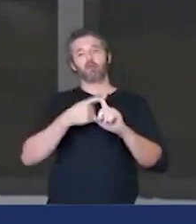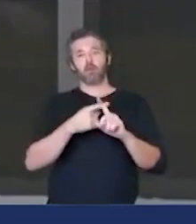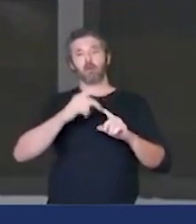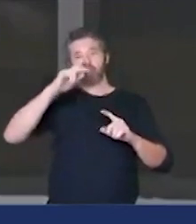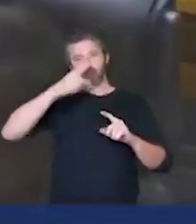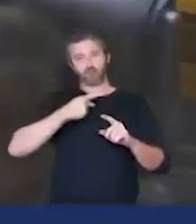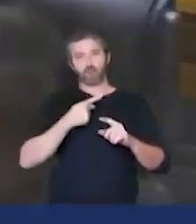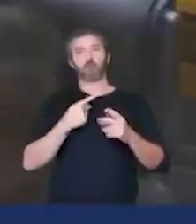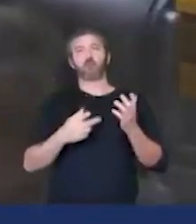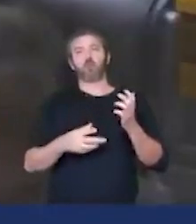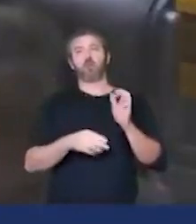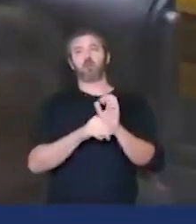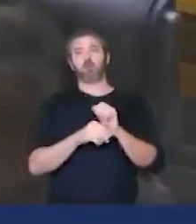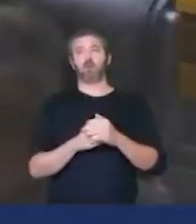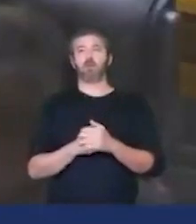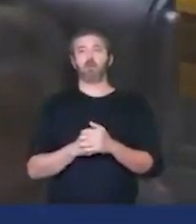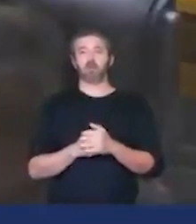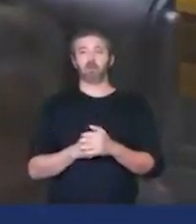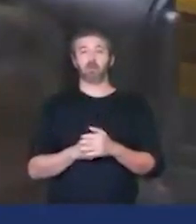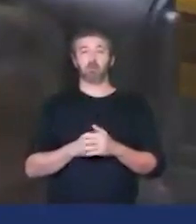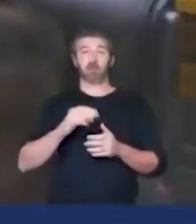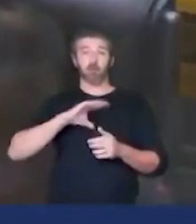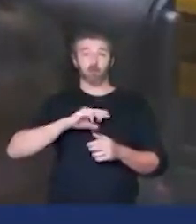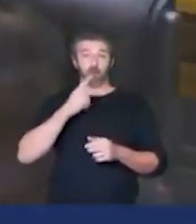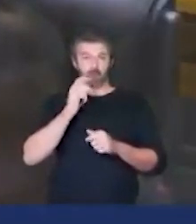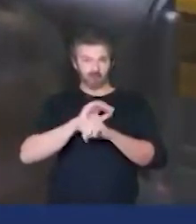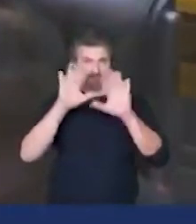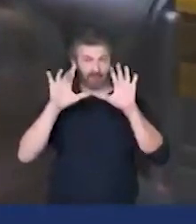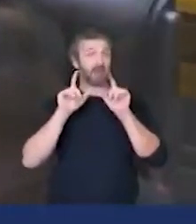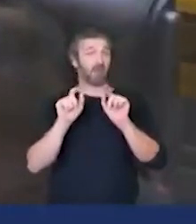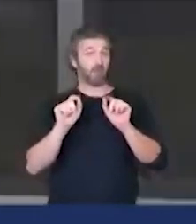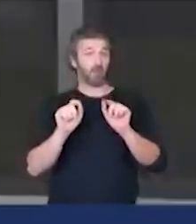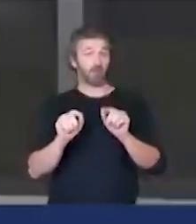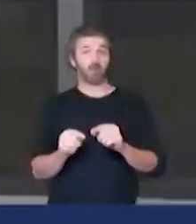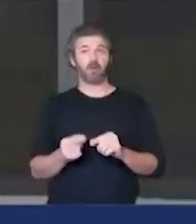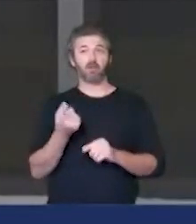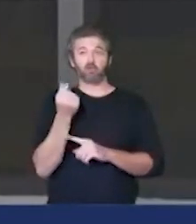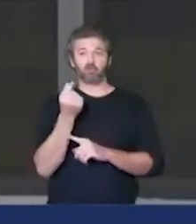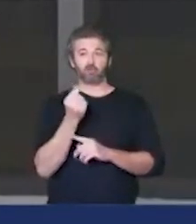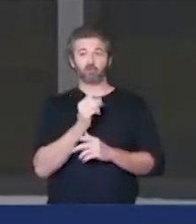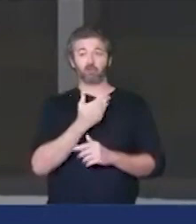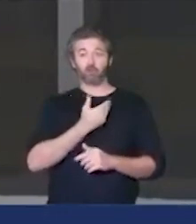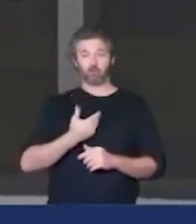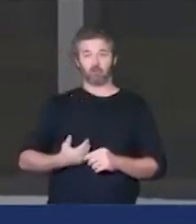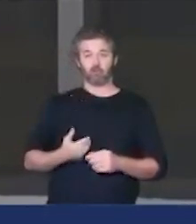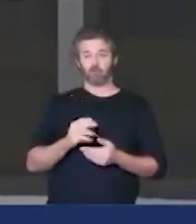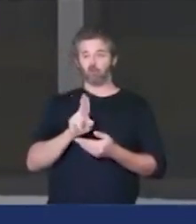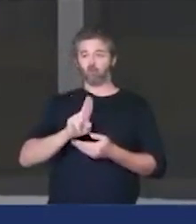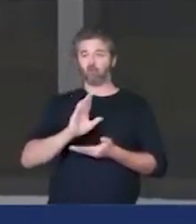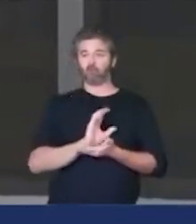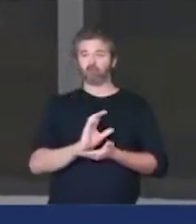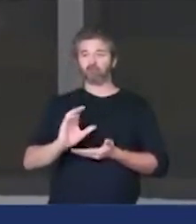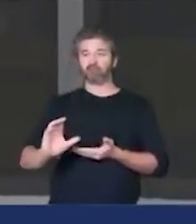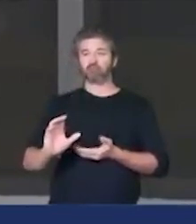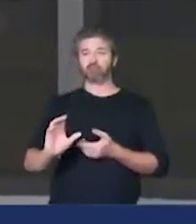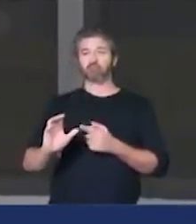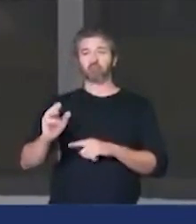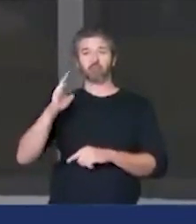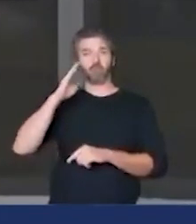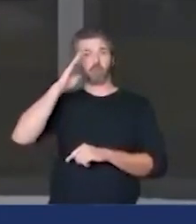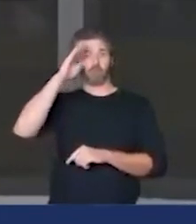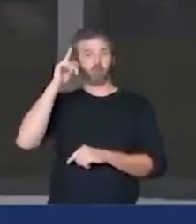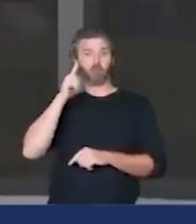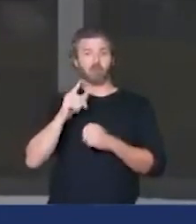emendas individuais ou de bancada, que no português, claro, significa dinheiro público sendo utilizado para